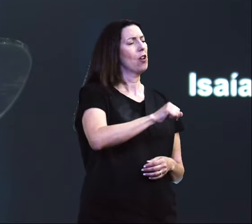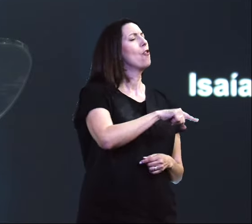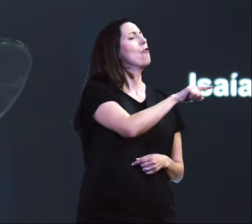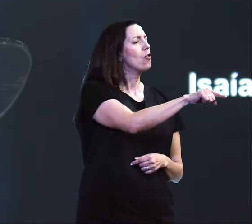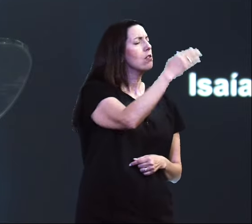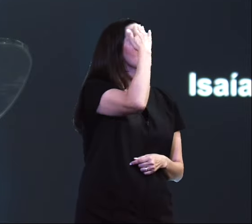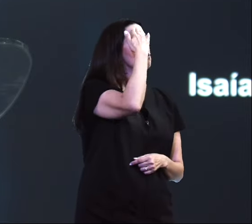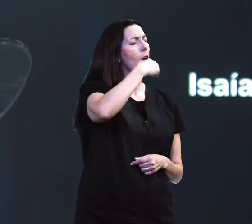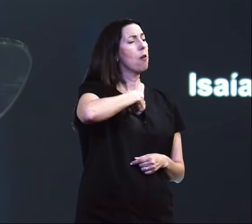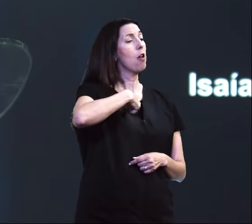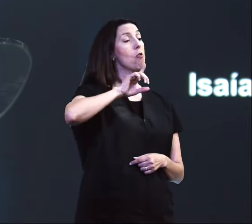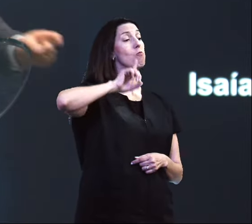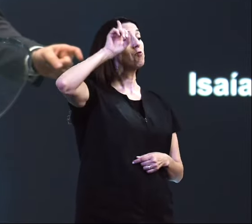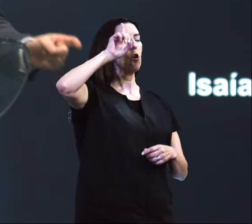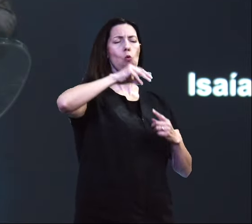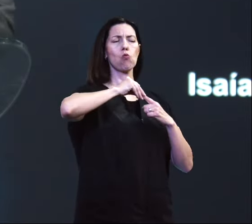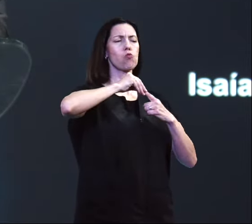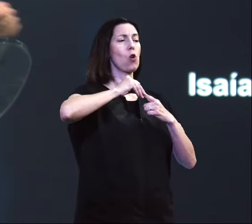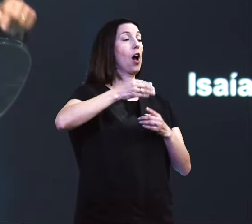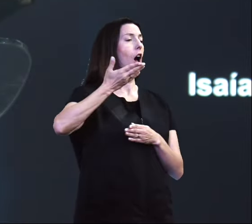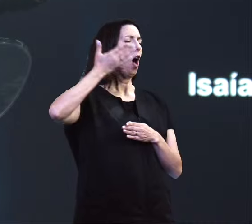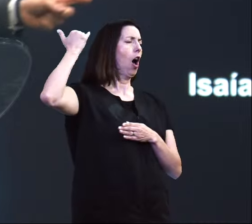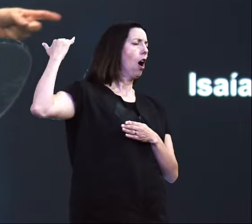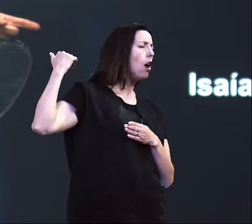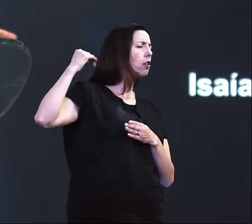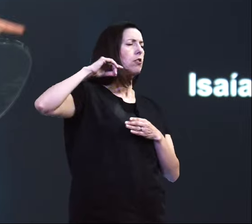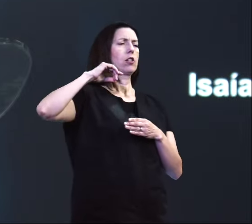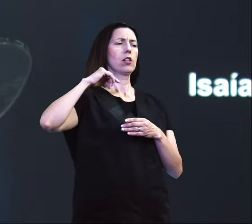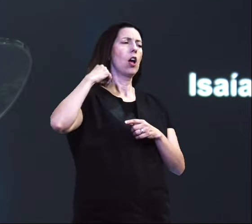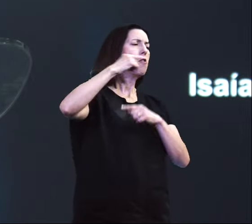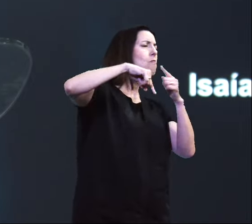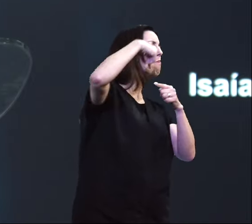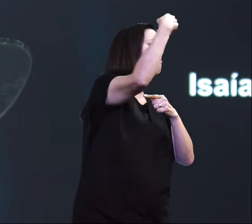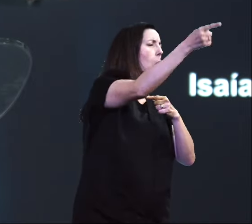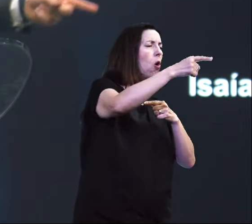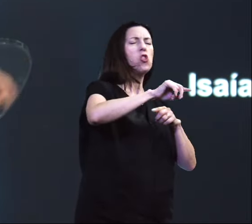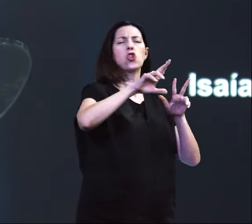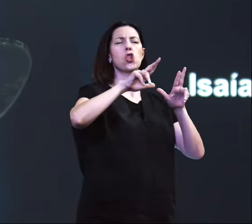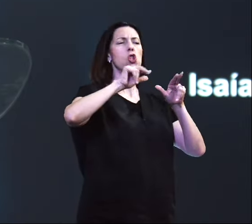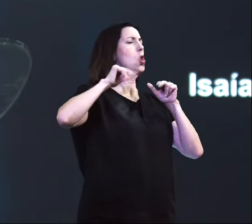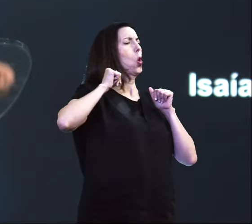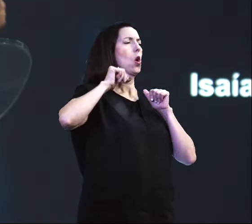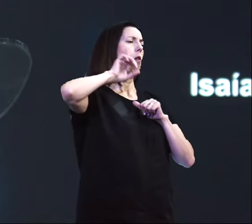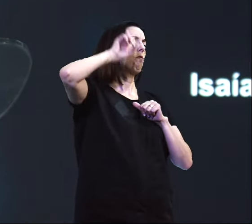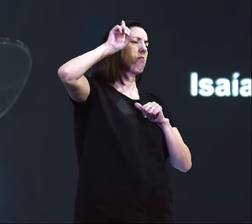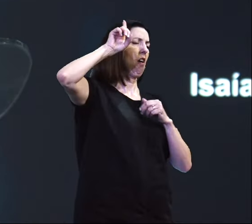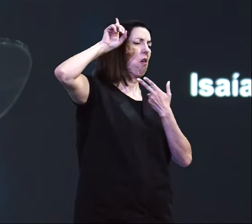único Deus. Antes de mim não houve nenhum outro Deus e nunca haverá outro depois.